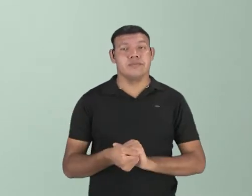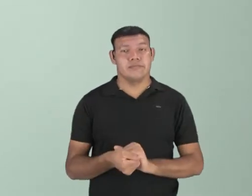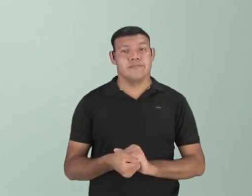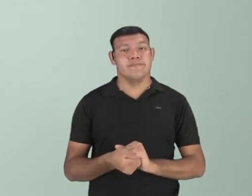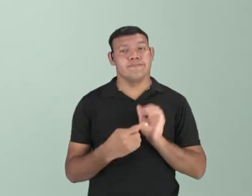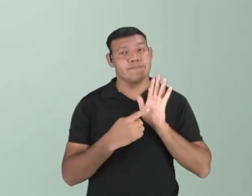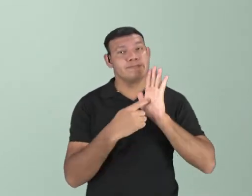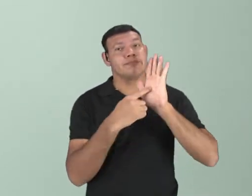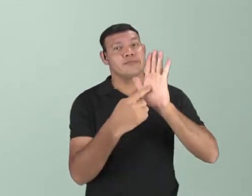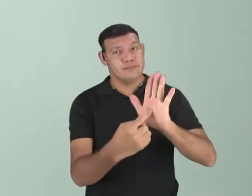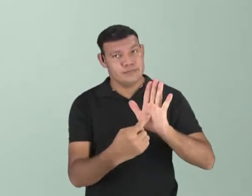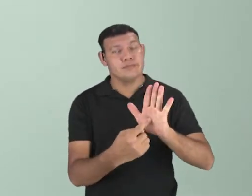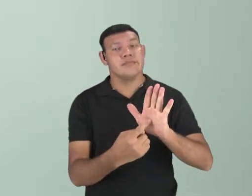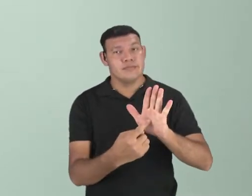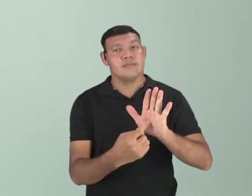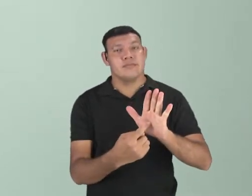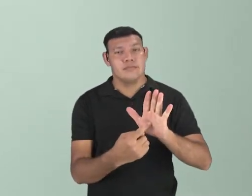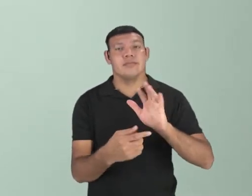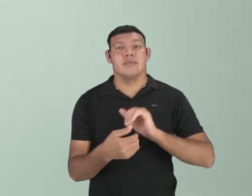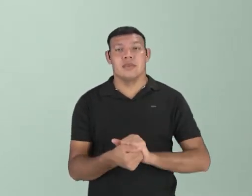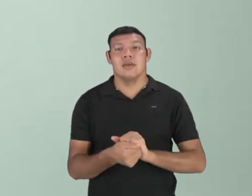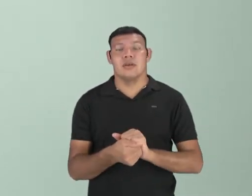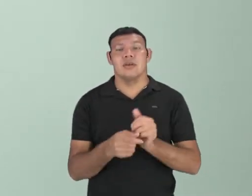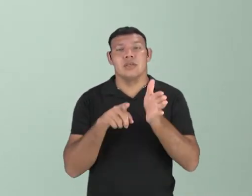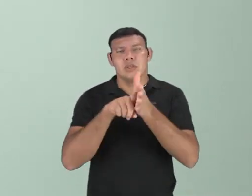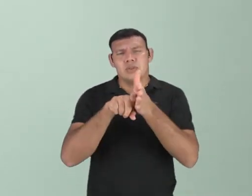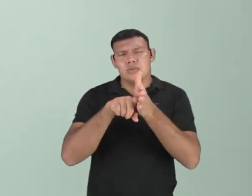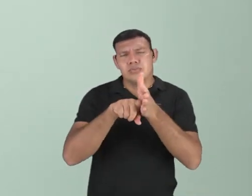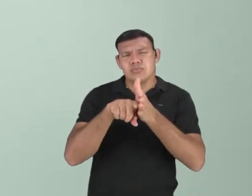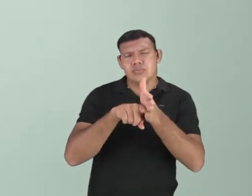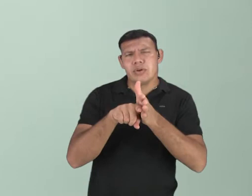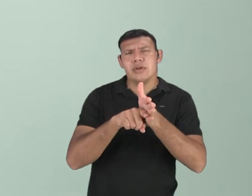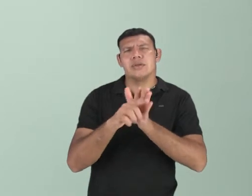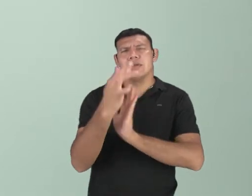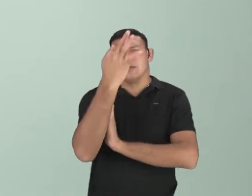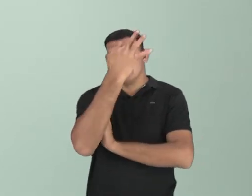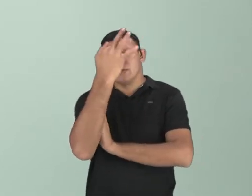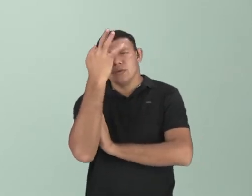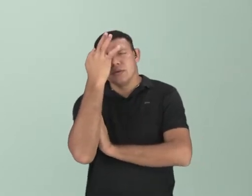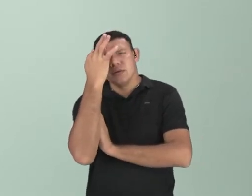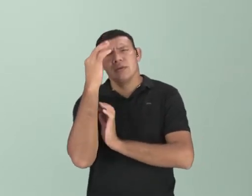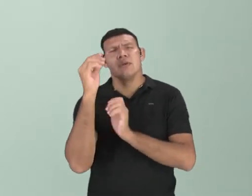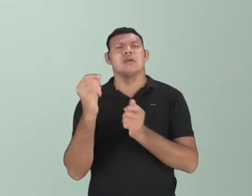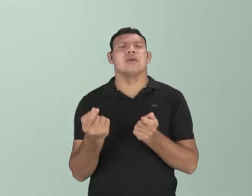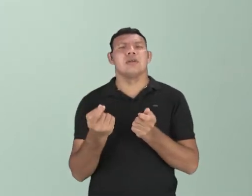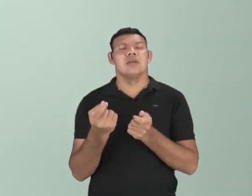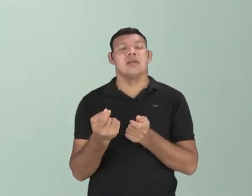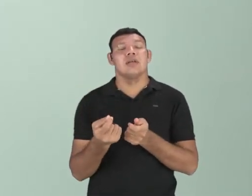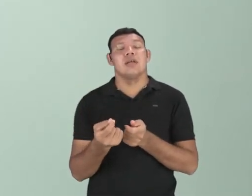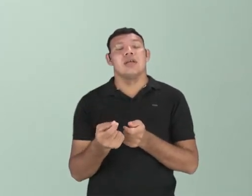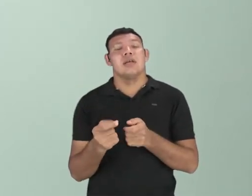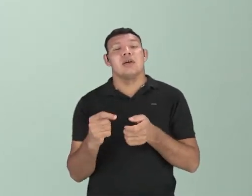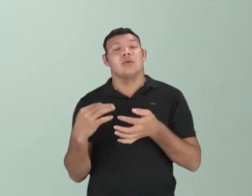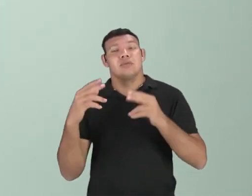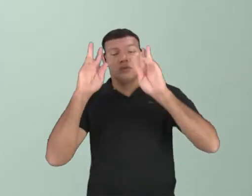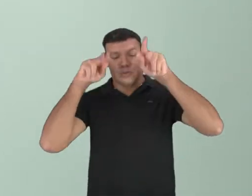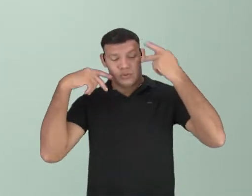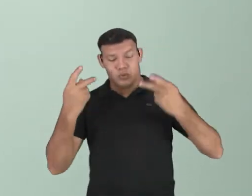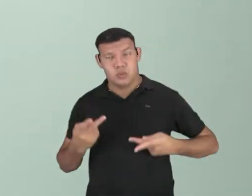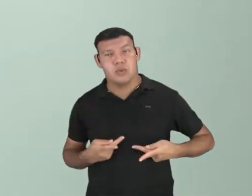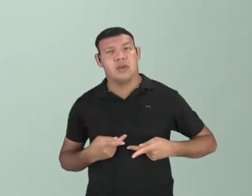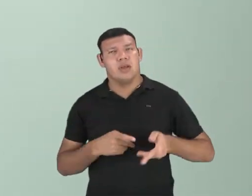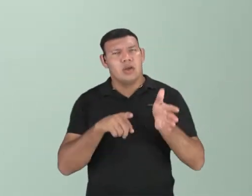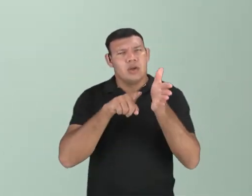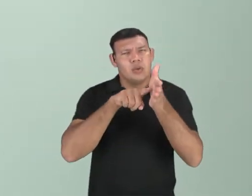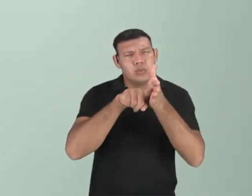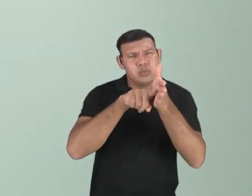vai trazer essa problemática. Né? O que a filosofia, então, faz dentro do conhecimento humano? Ela vai questionar o mundo, ela vai problematizar as